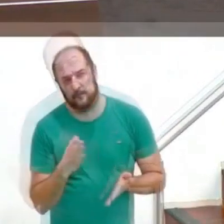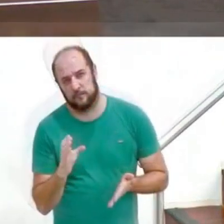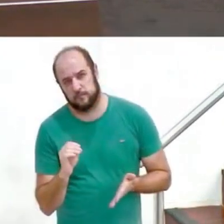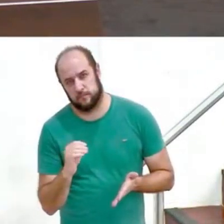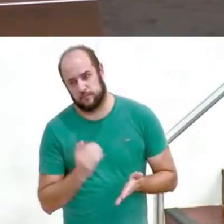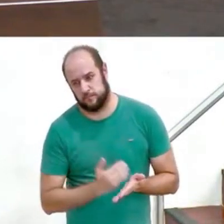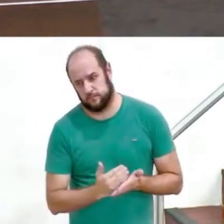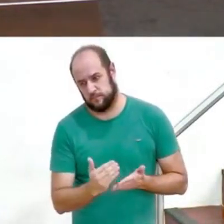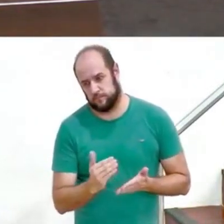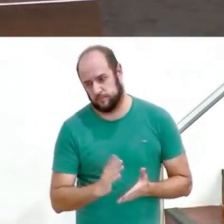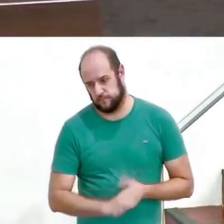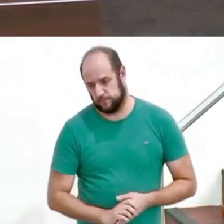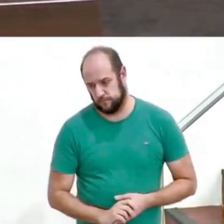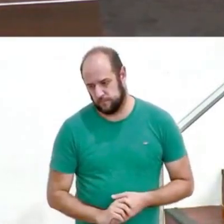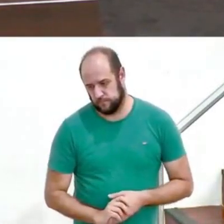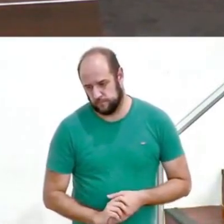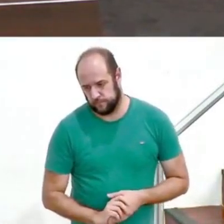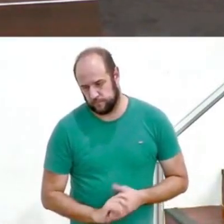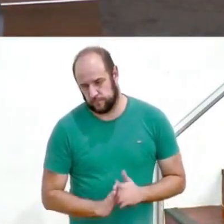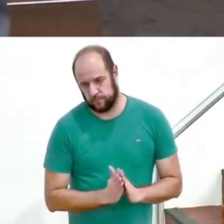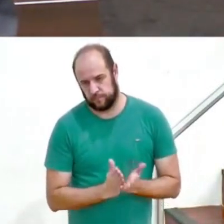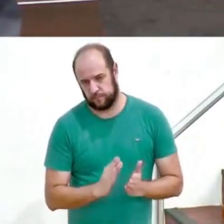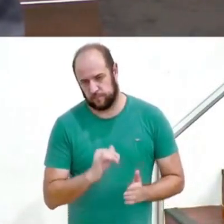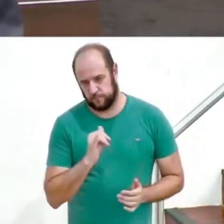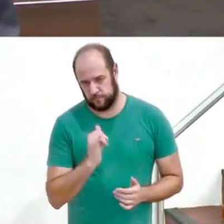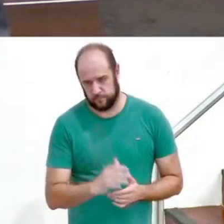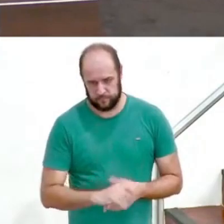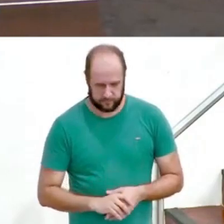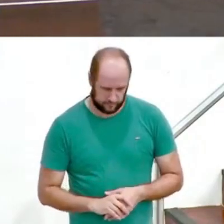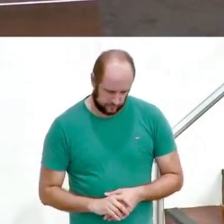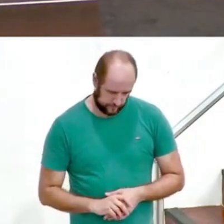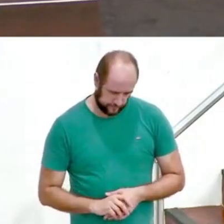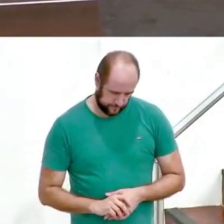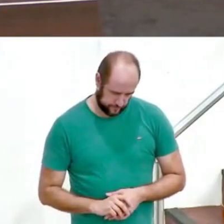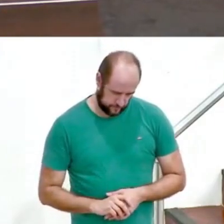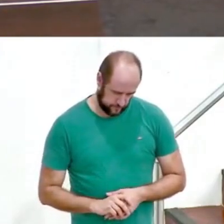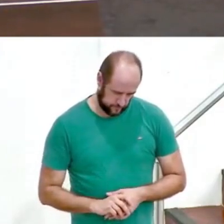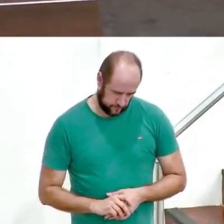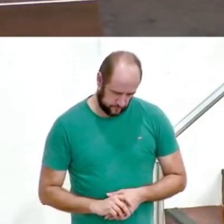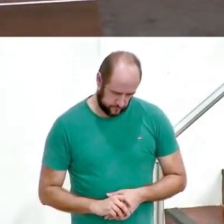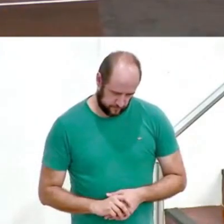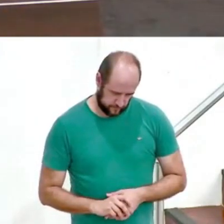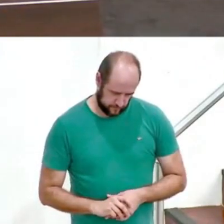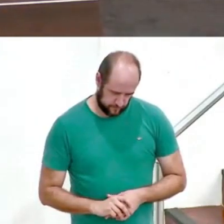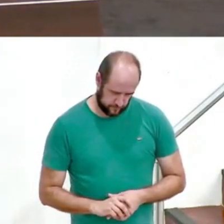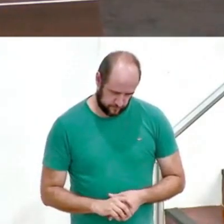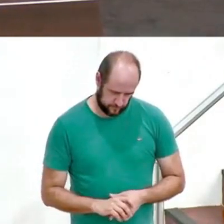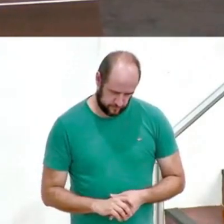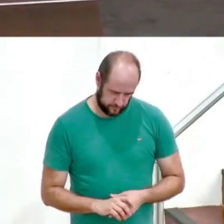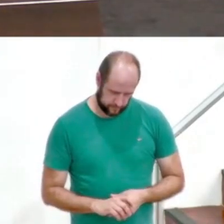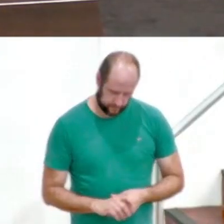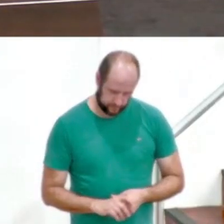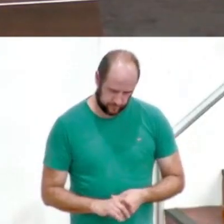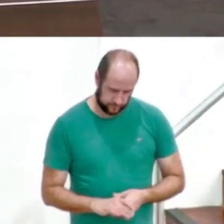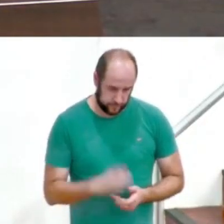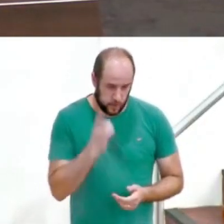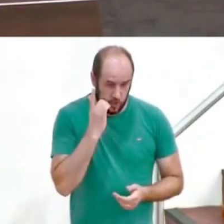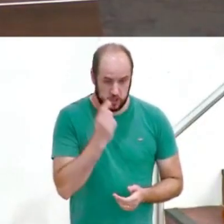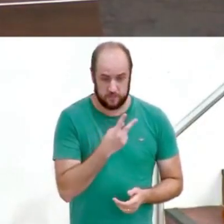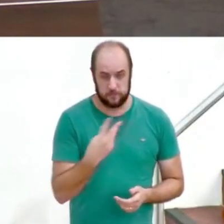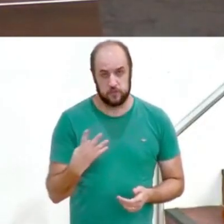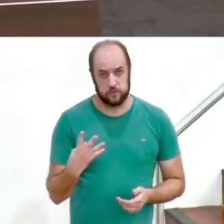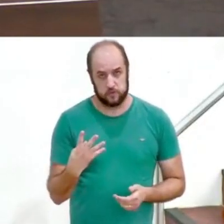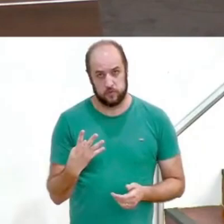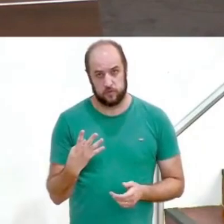10. Nos diz assim a palavra do Senhor. No 24º dia do